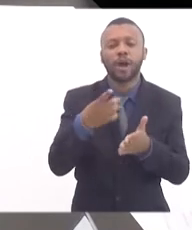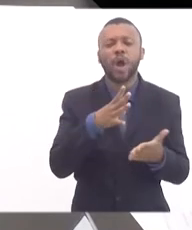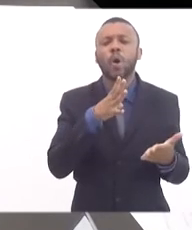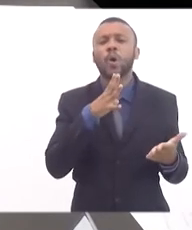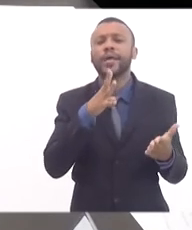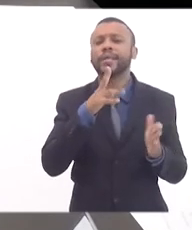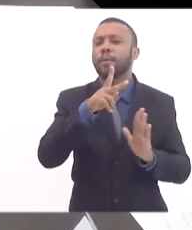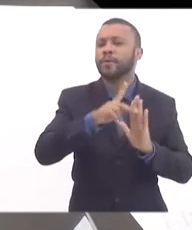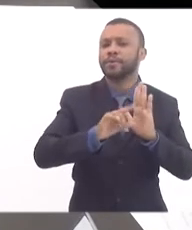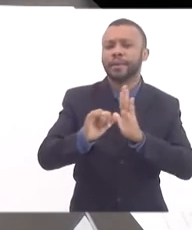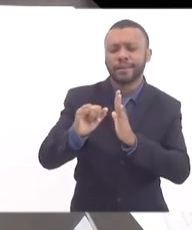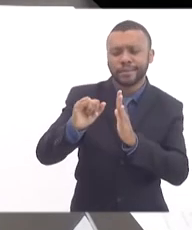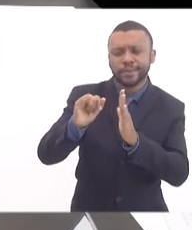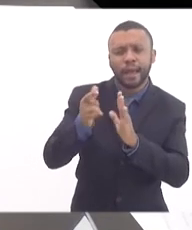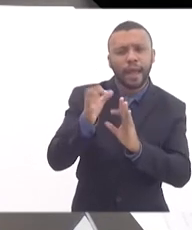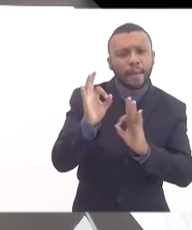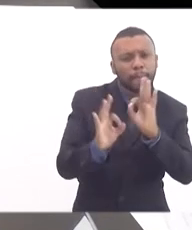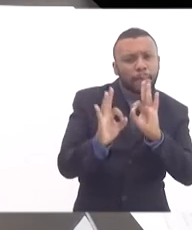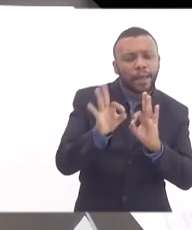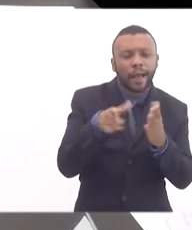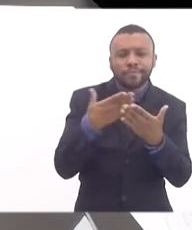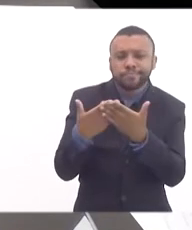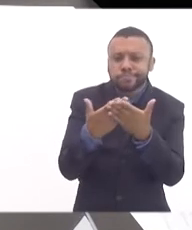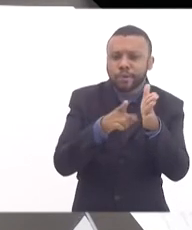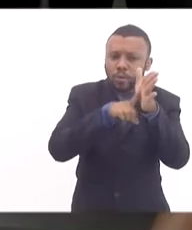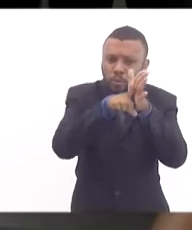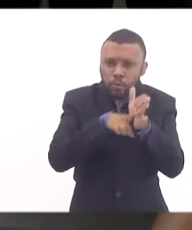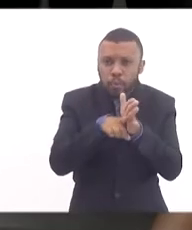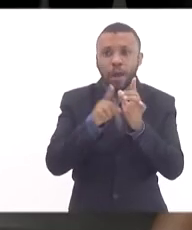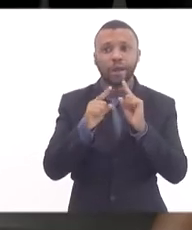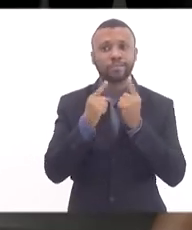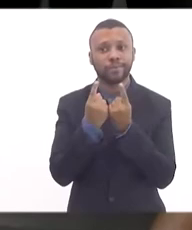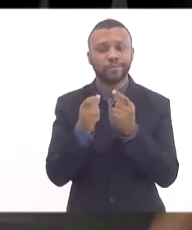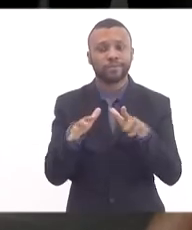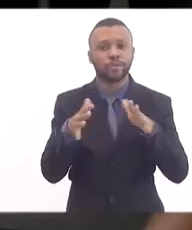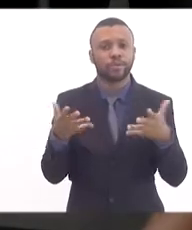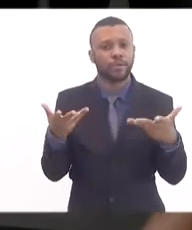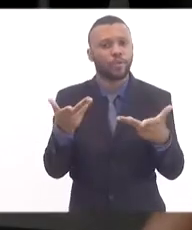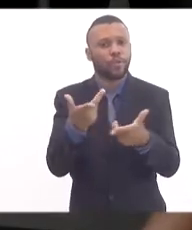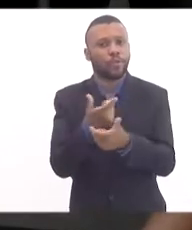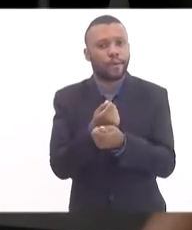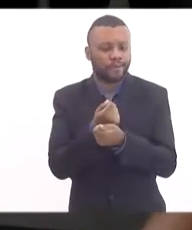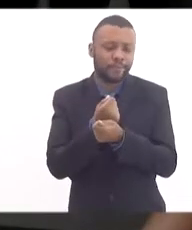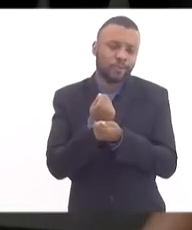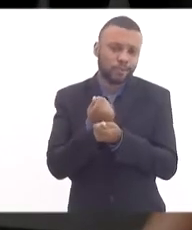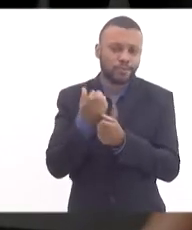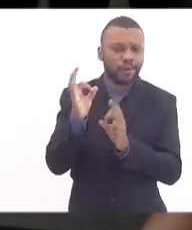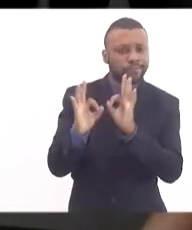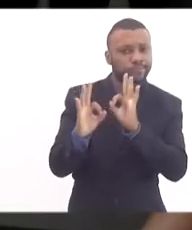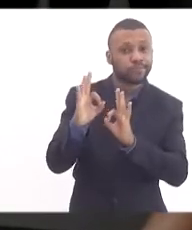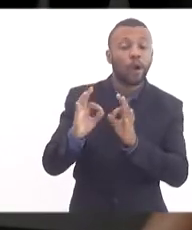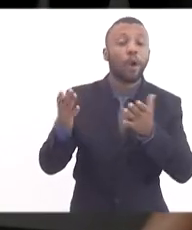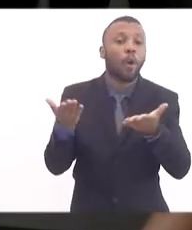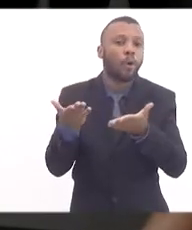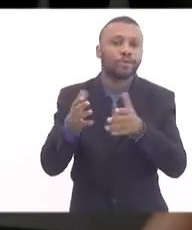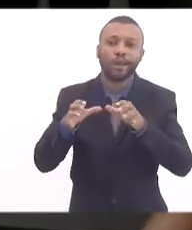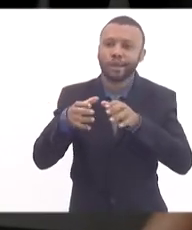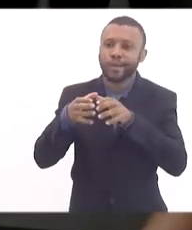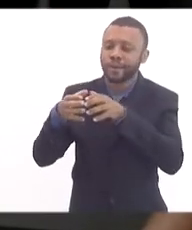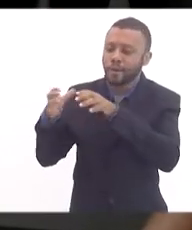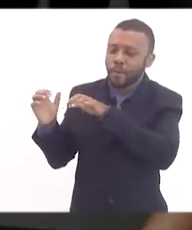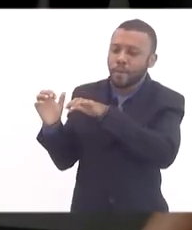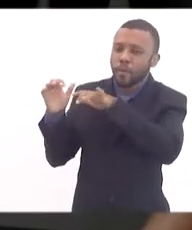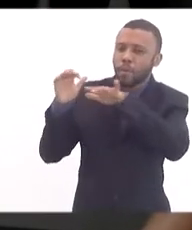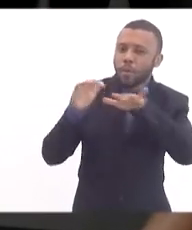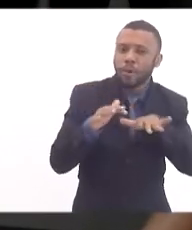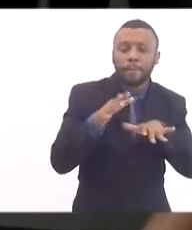projeto e preparar o estudo a as audiências são maravilhosas para dar esse esse a equipe veio hoje para conhecer